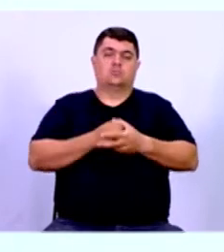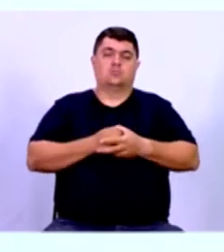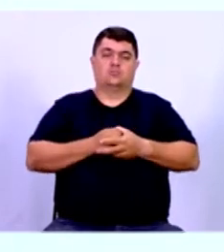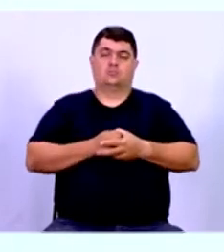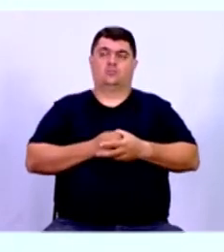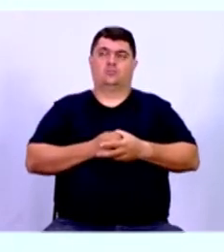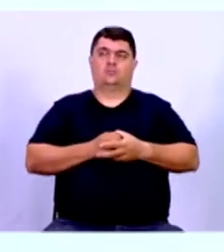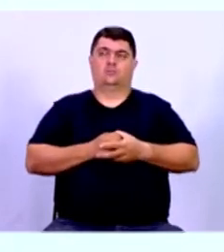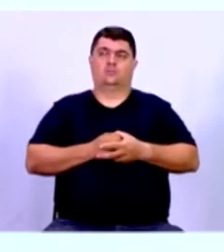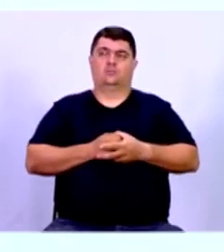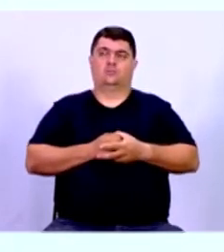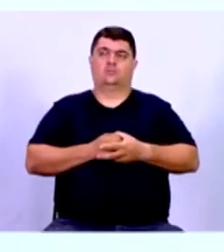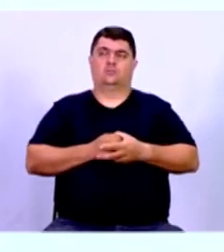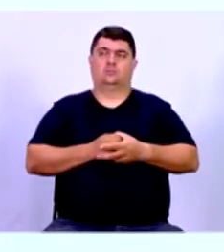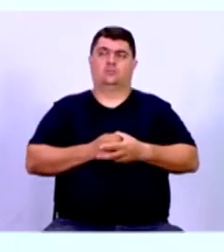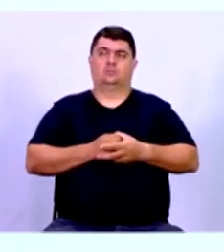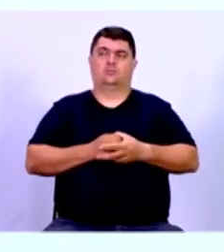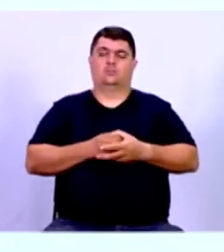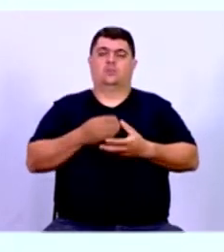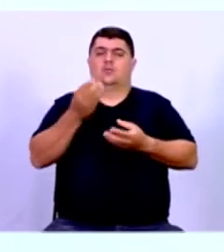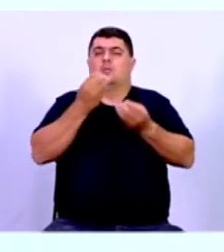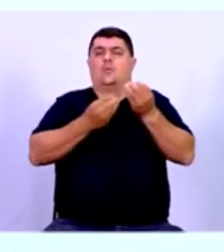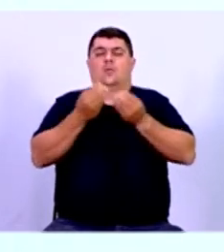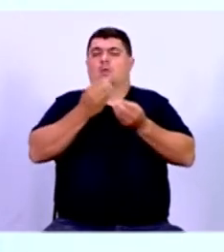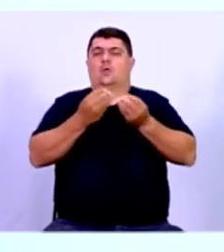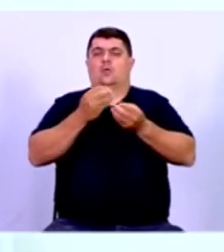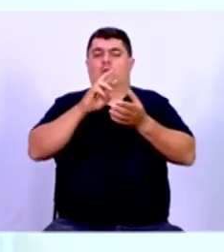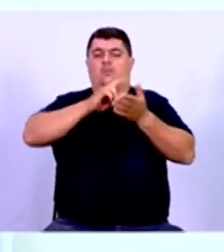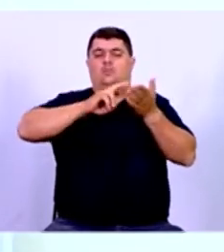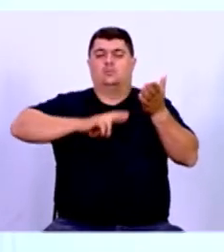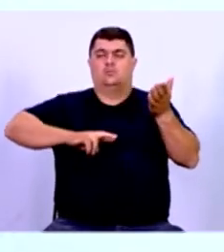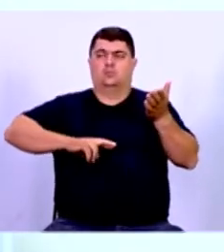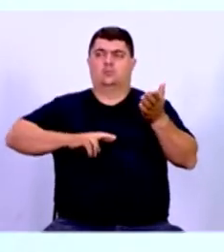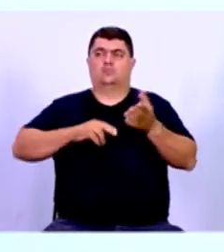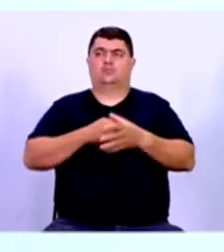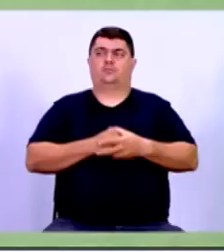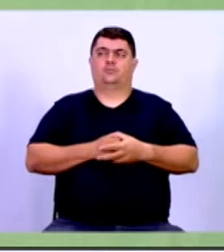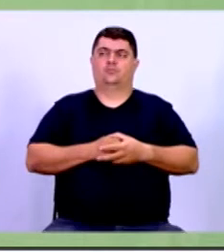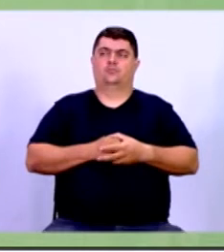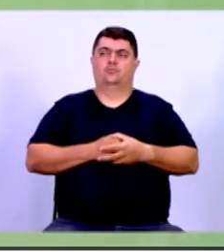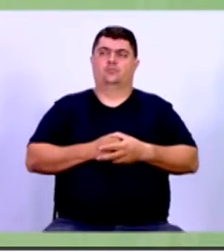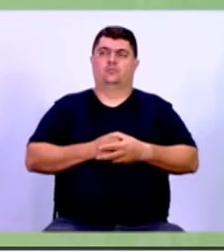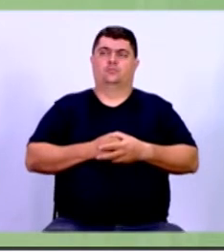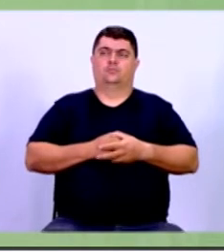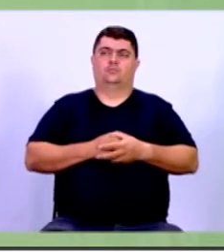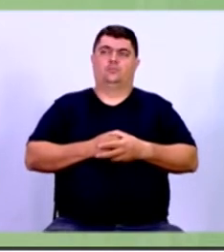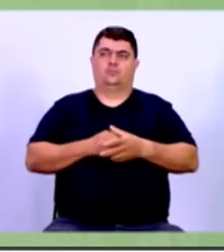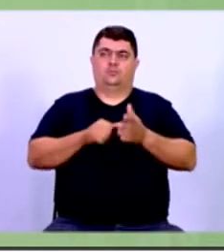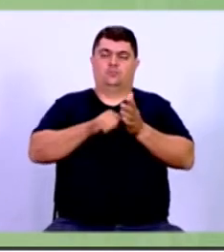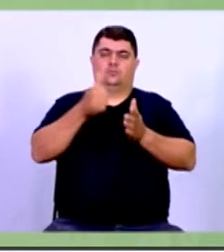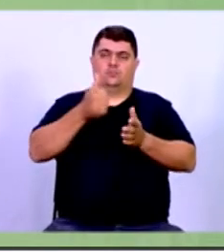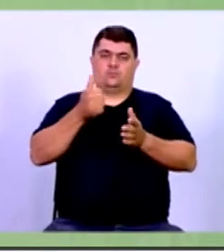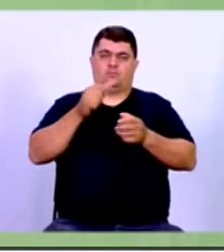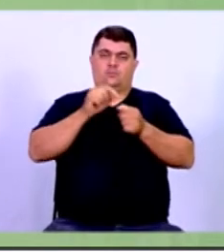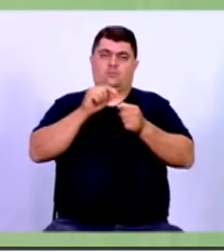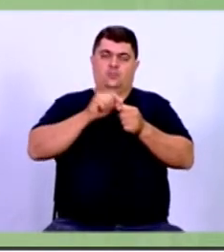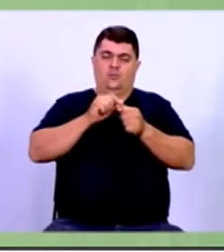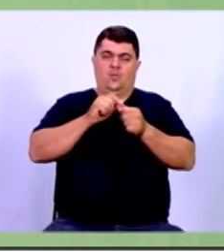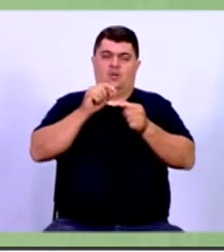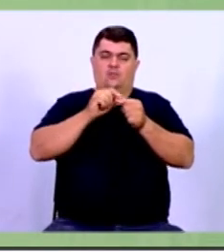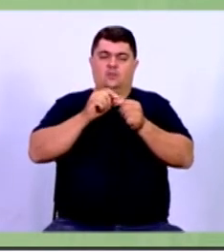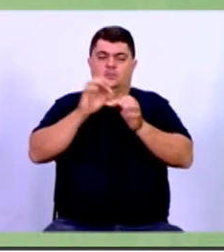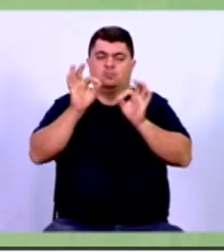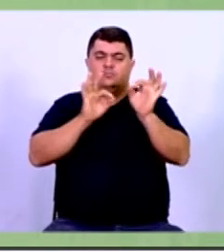esses bons costumes. E como que funciona esse relatório de estágio? Então, você primeiro vai fazer a elaboração de um plano